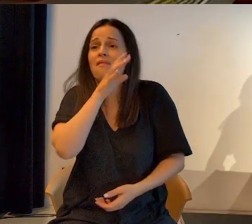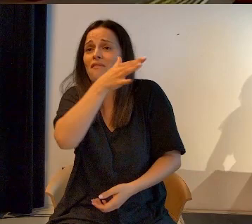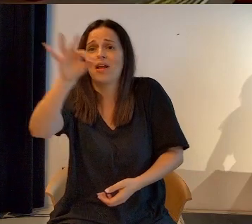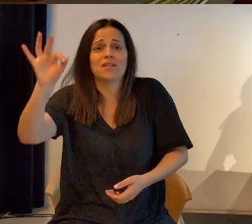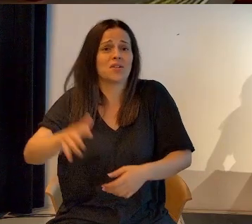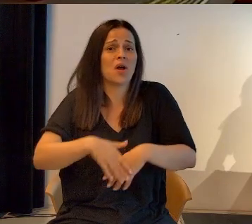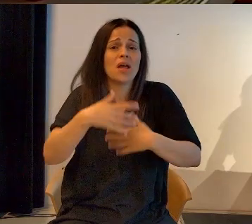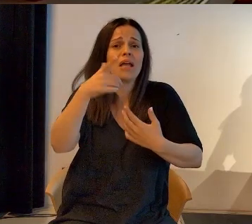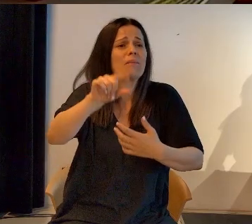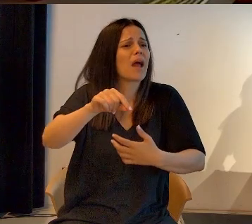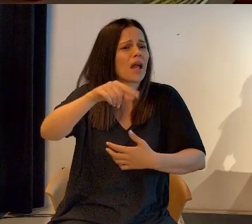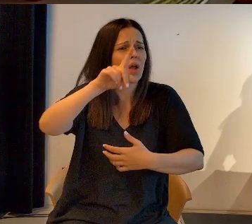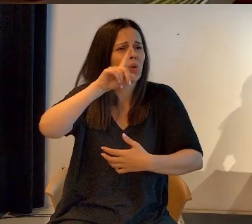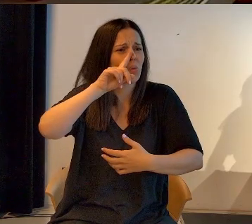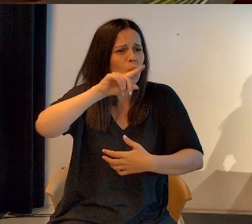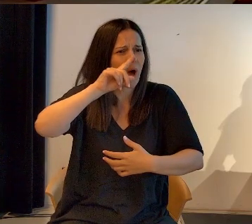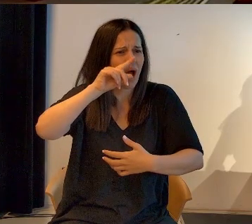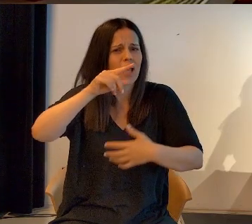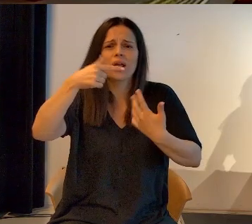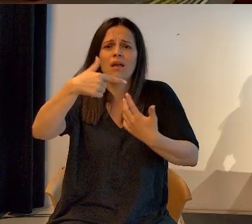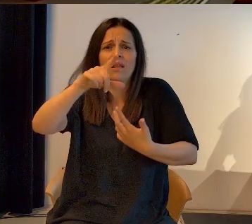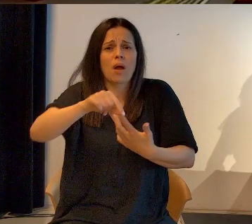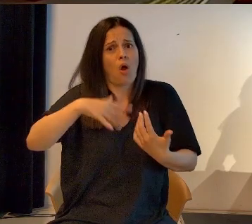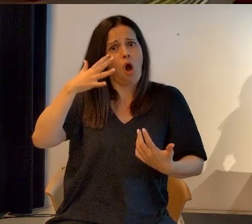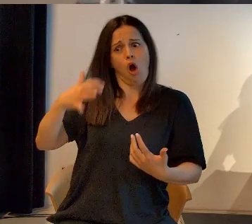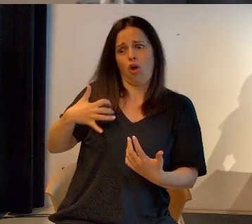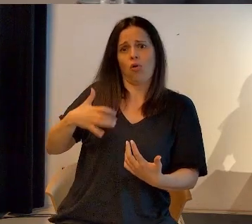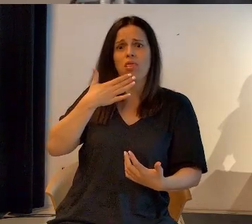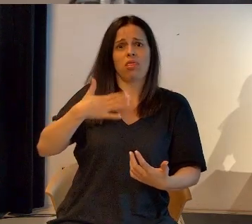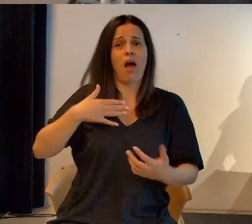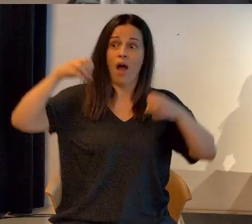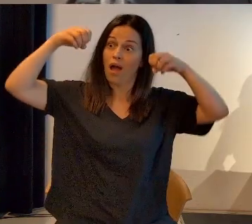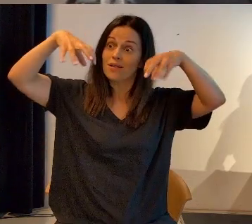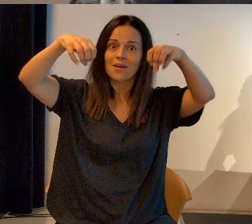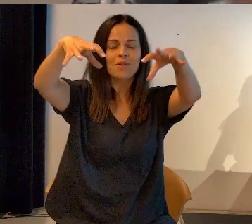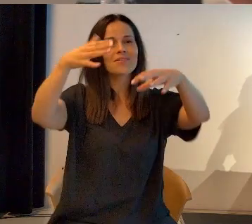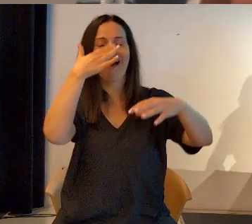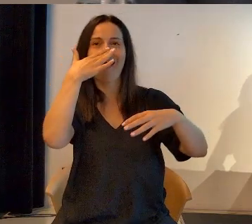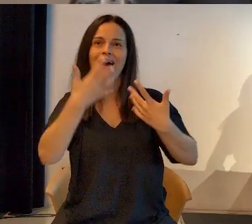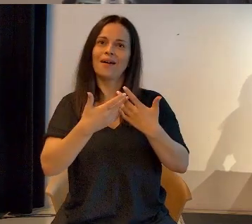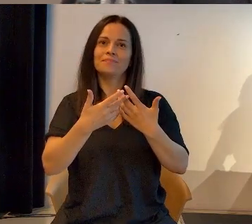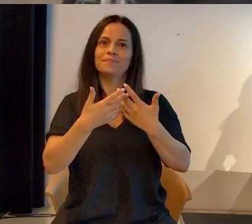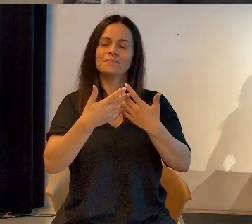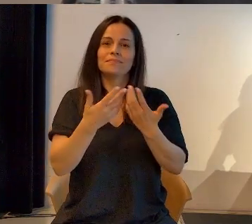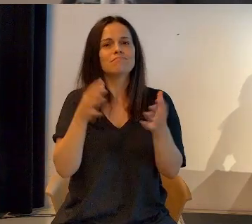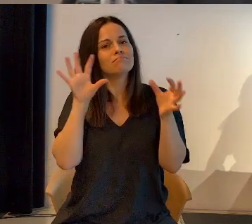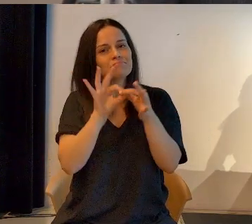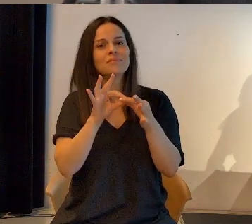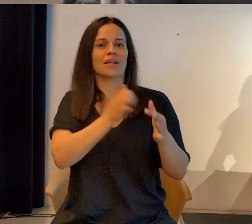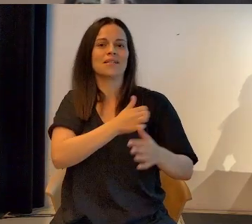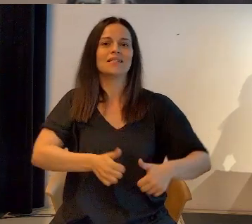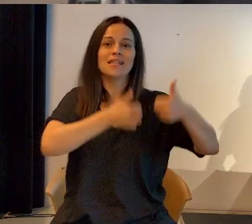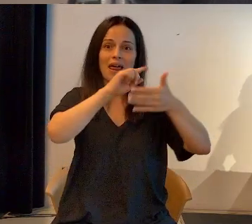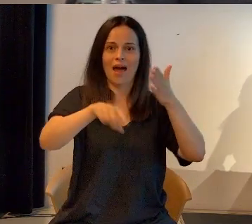Dubai, como outros lados. Portanto, para nós, é motivo de orgulho saber que esses chapéus são uma carta de visita, um cartão de visita, e que promovem também a